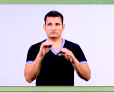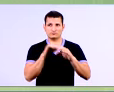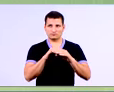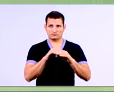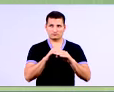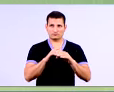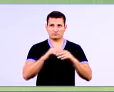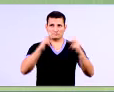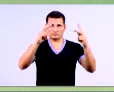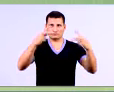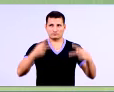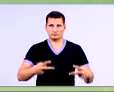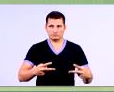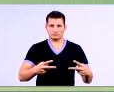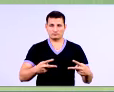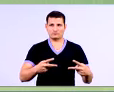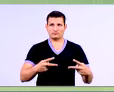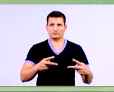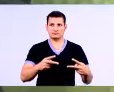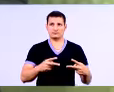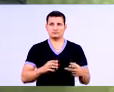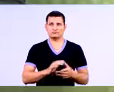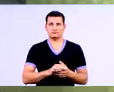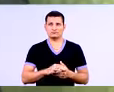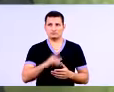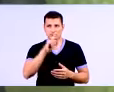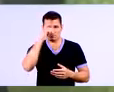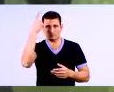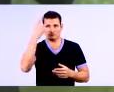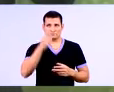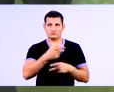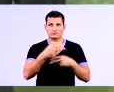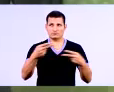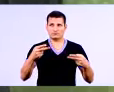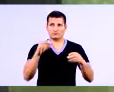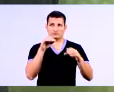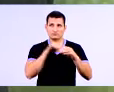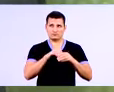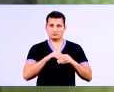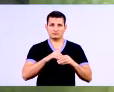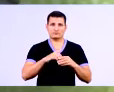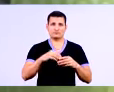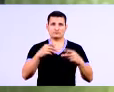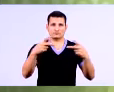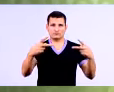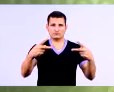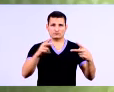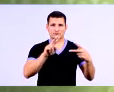do HTML, nós vamos criar esses elementos dentro da tag head.